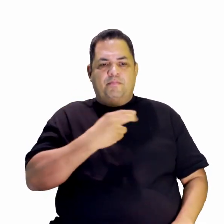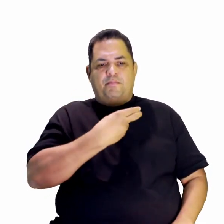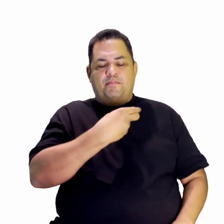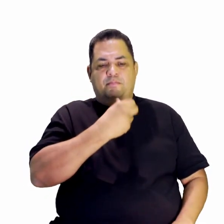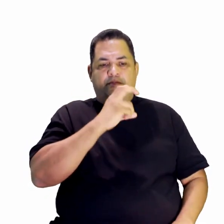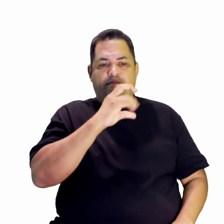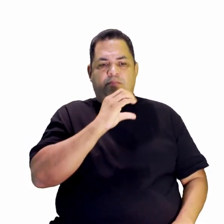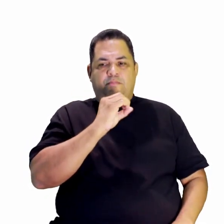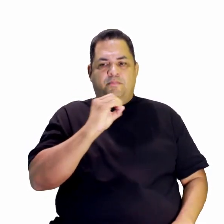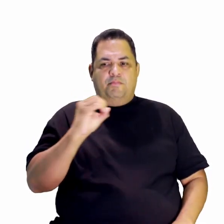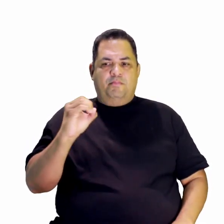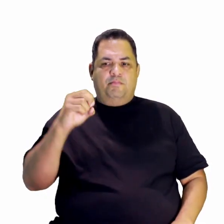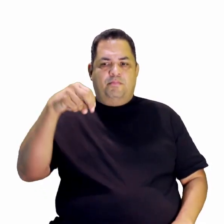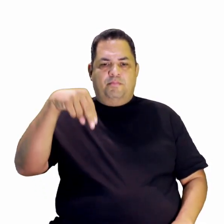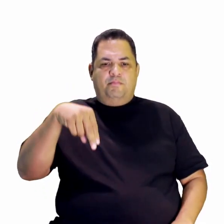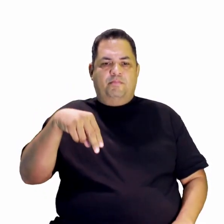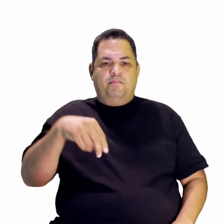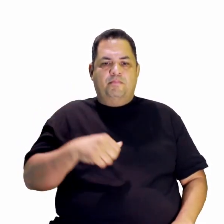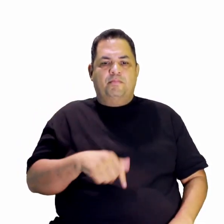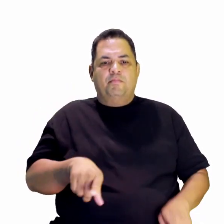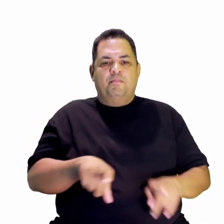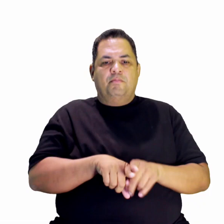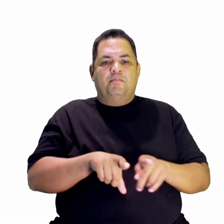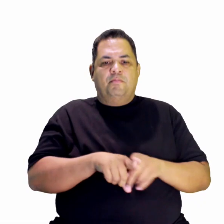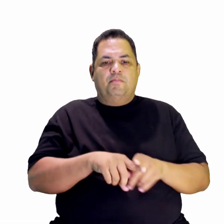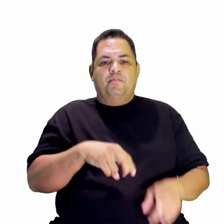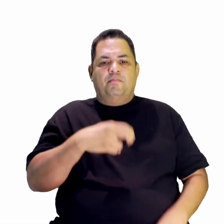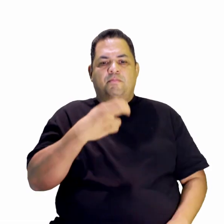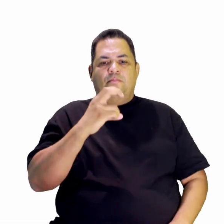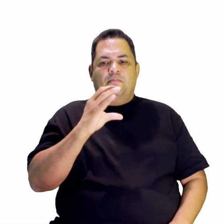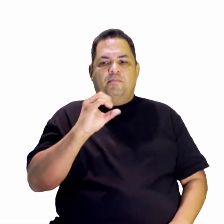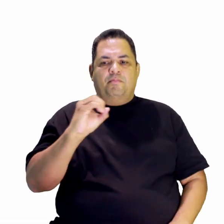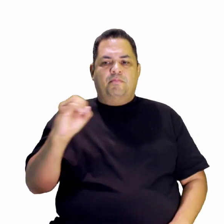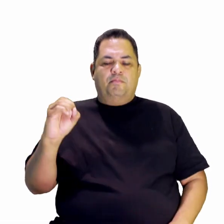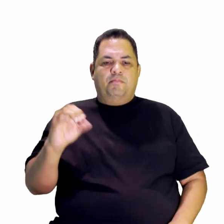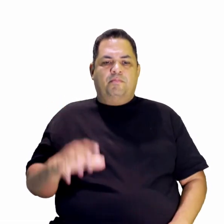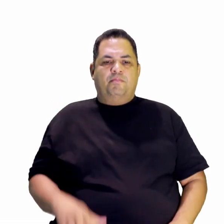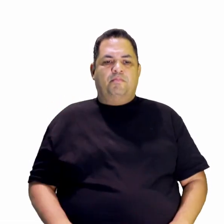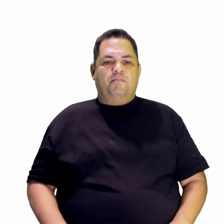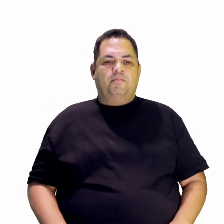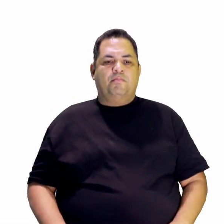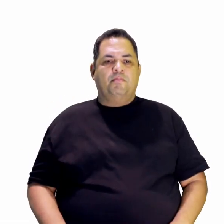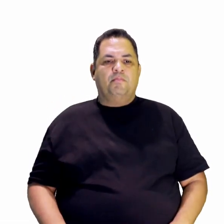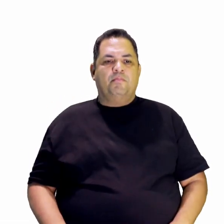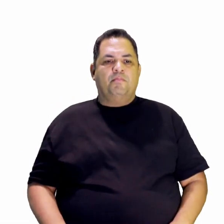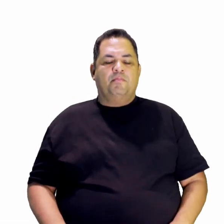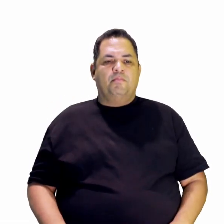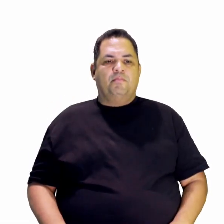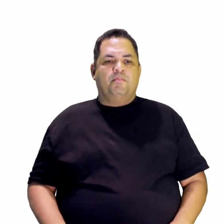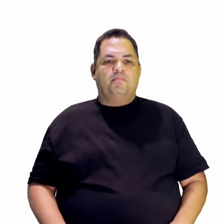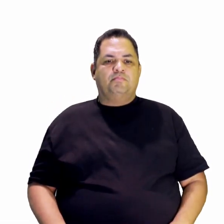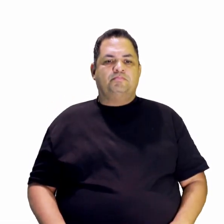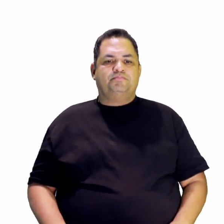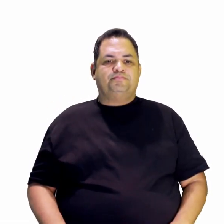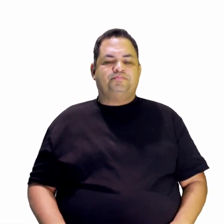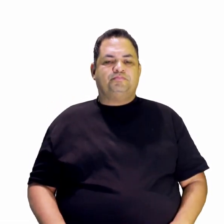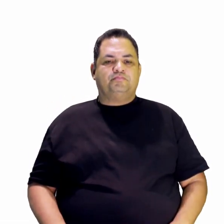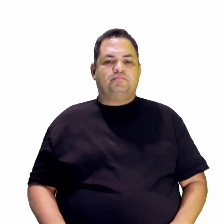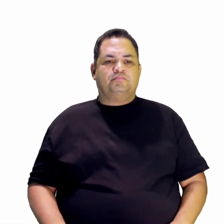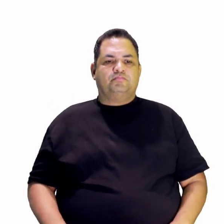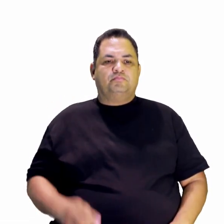newton. Quer dizer, então, que a normal também é 500 newton. Não precisa. Aqui a gente coloca a normal, né? Só